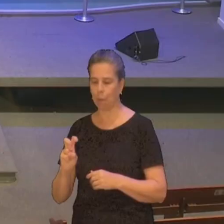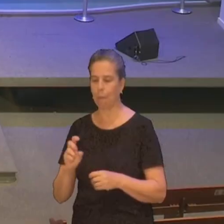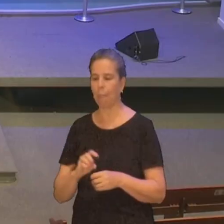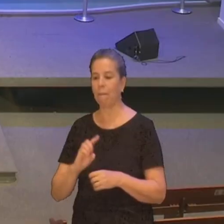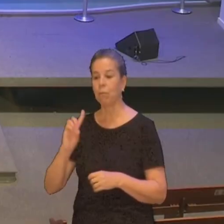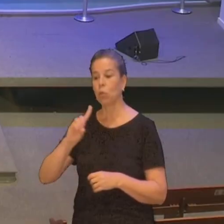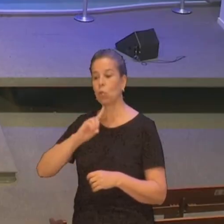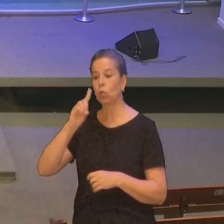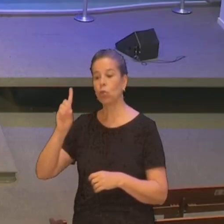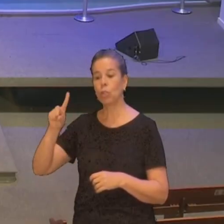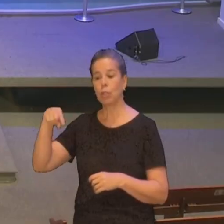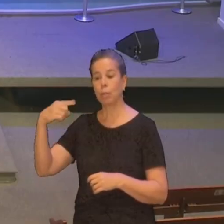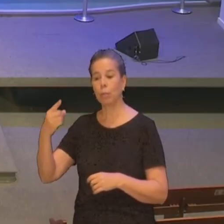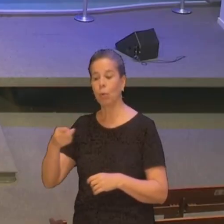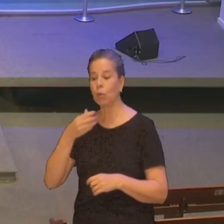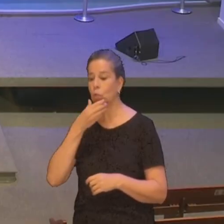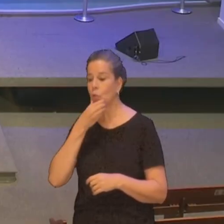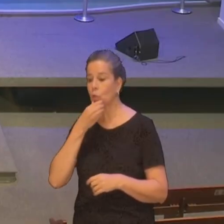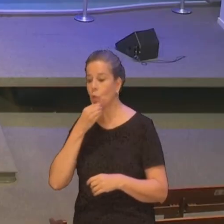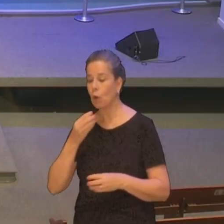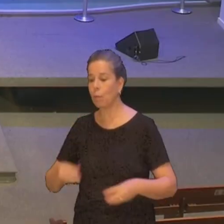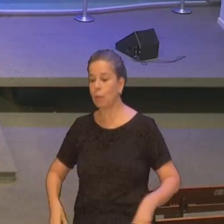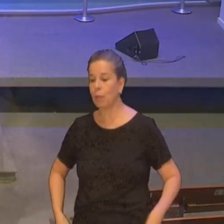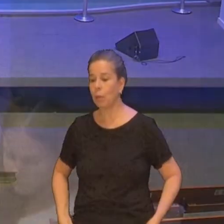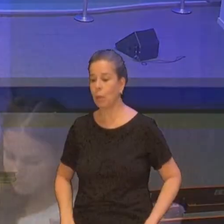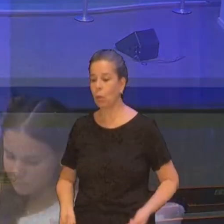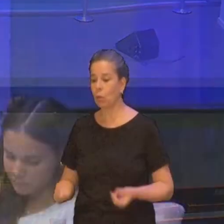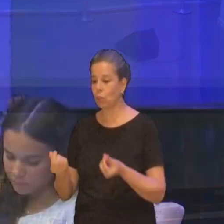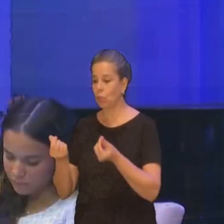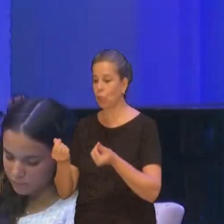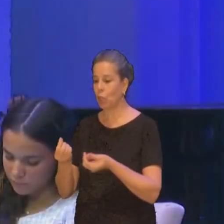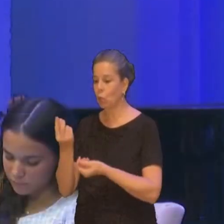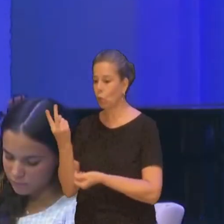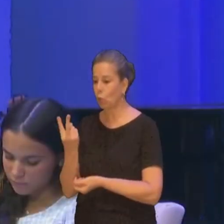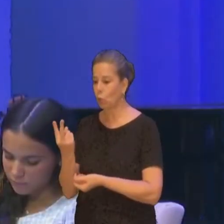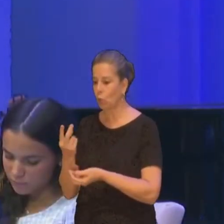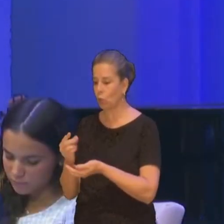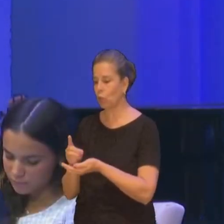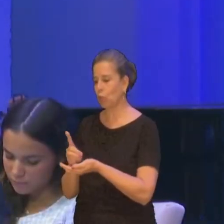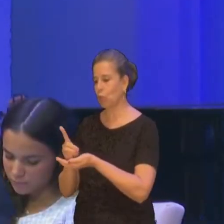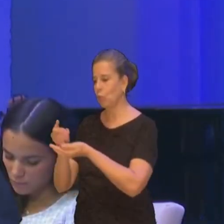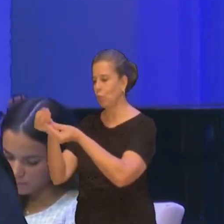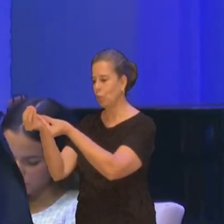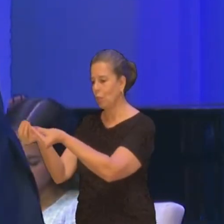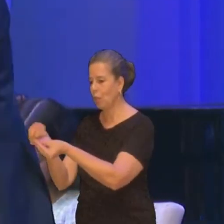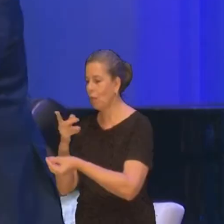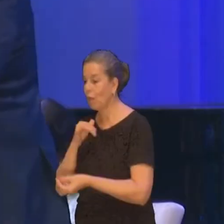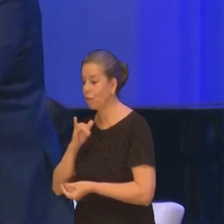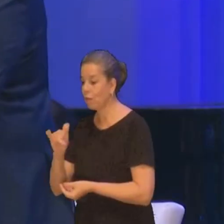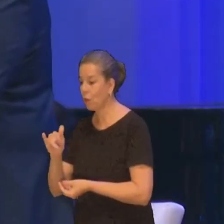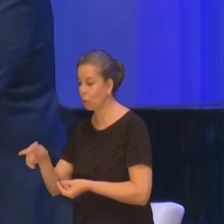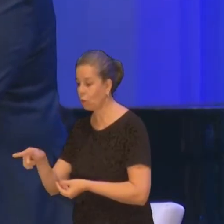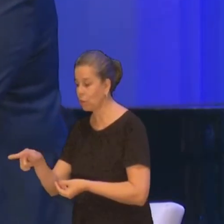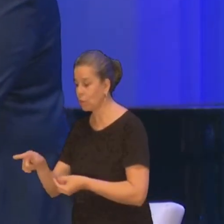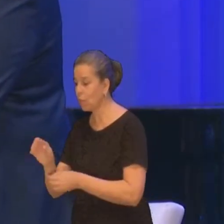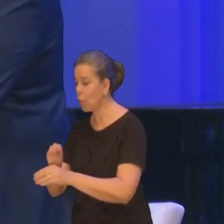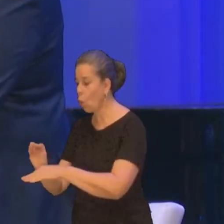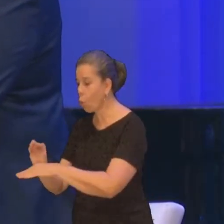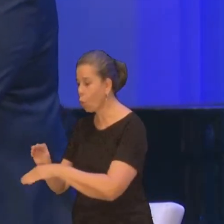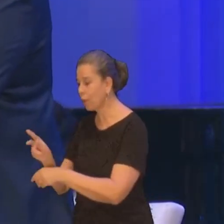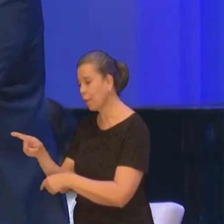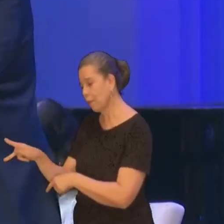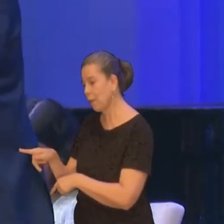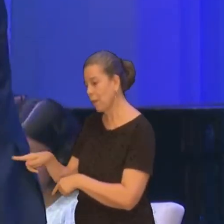2 denários e os entregou ao hospedeiro, dizendo: cuide dele, e quando eu voltar, pegarei todas